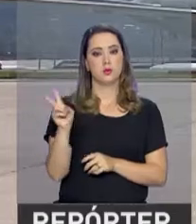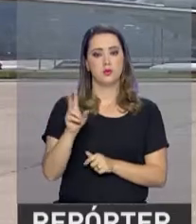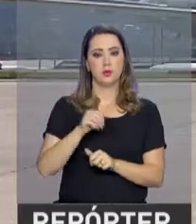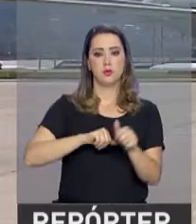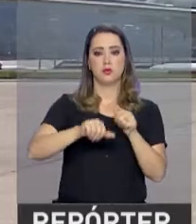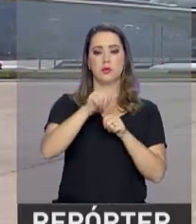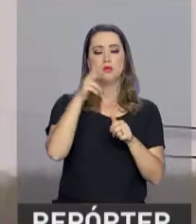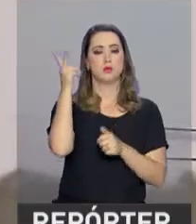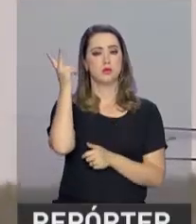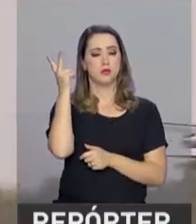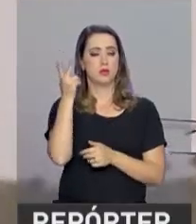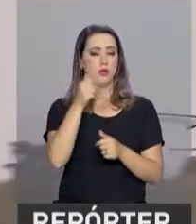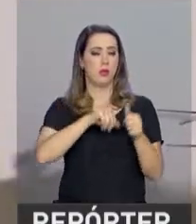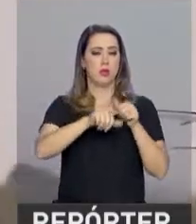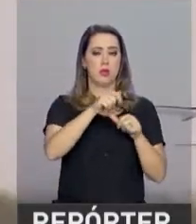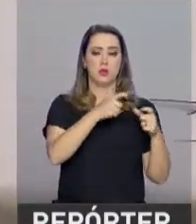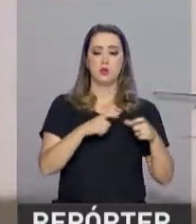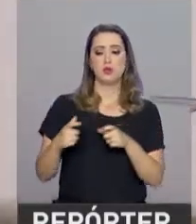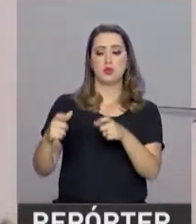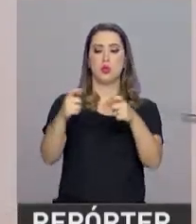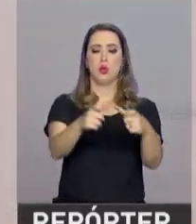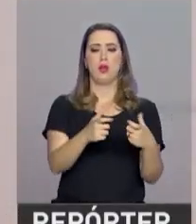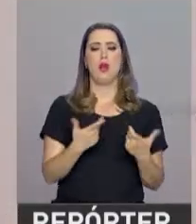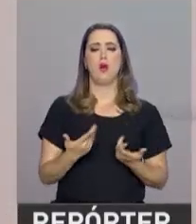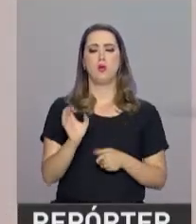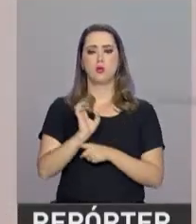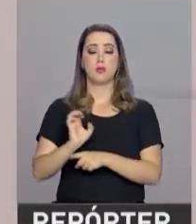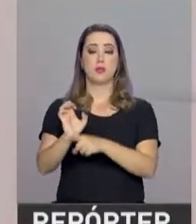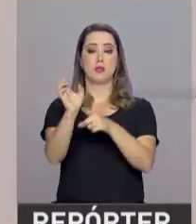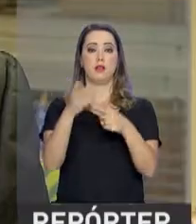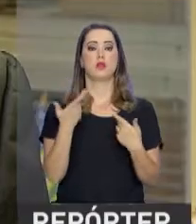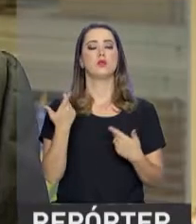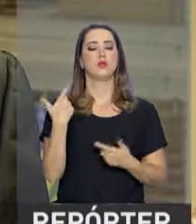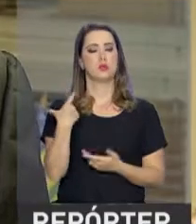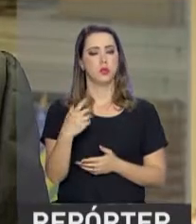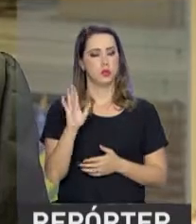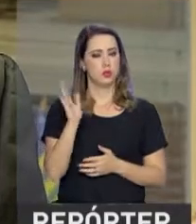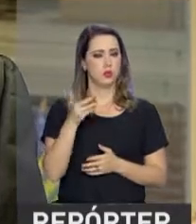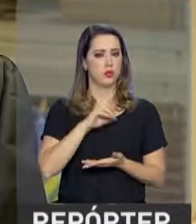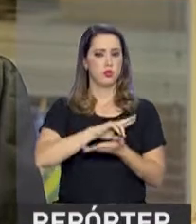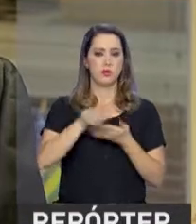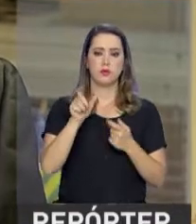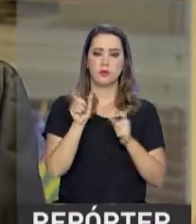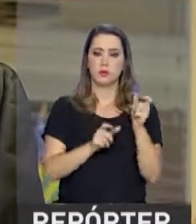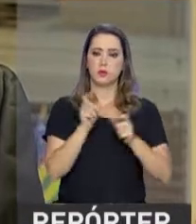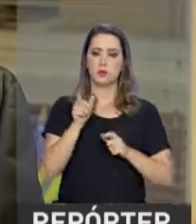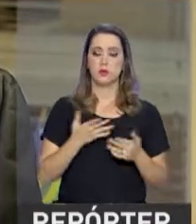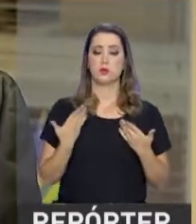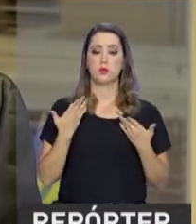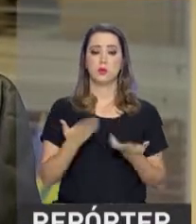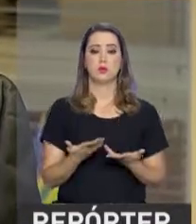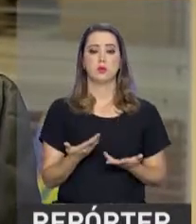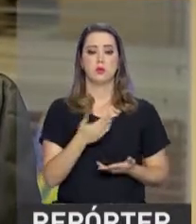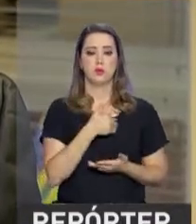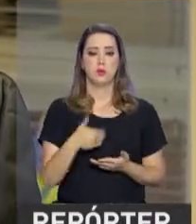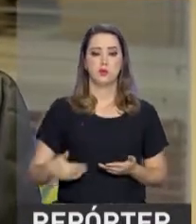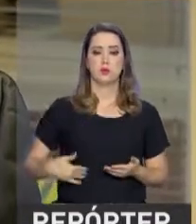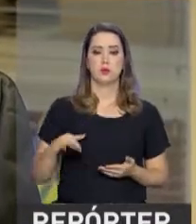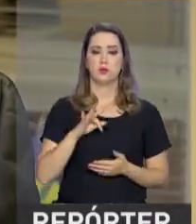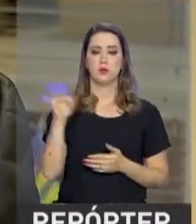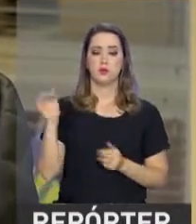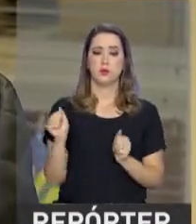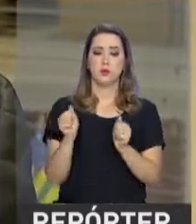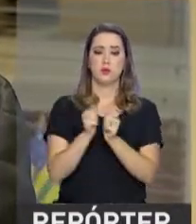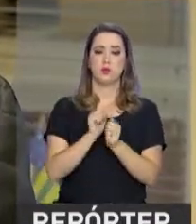já duas aeronaves saíram com mais de 500 mil anos da capital boa vista eo governo federal tem dessa forma com seus vários